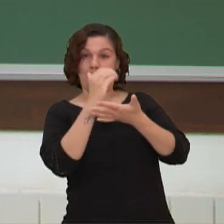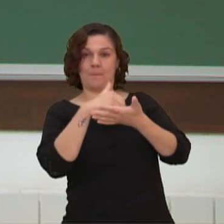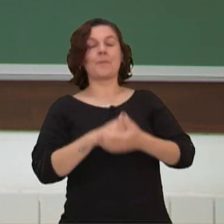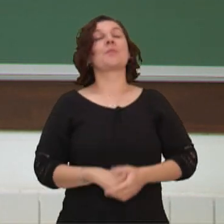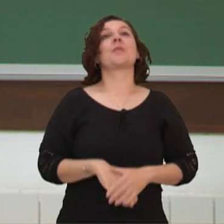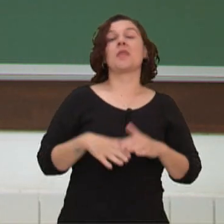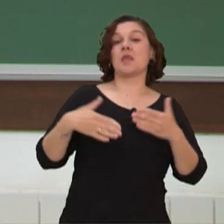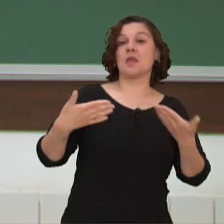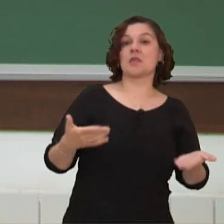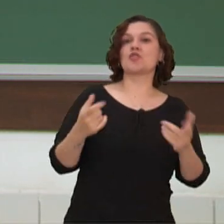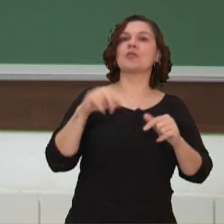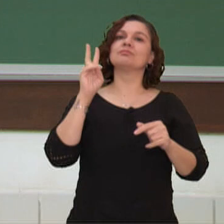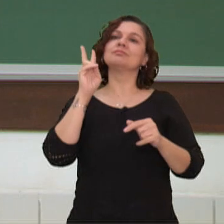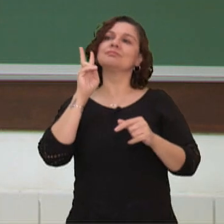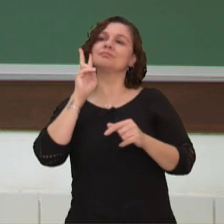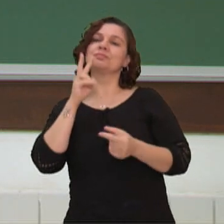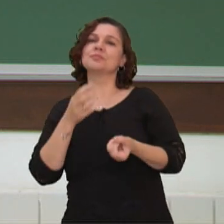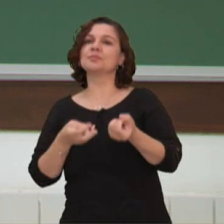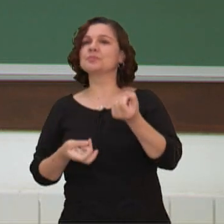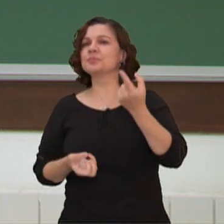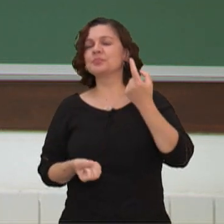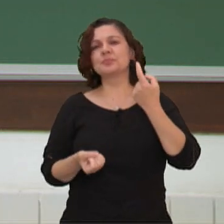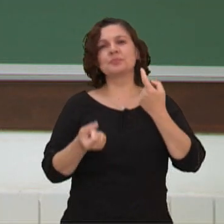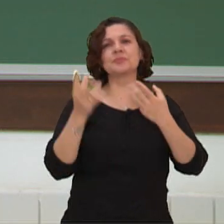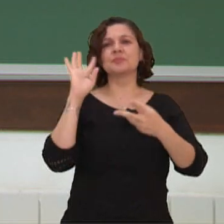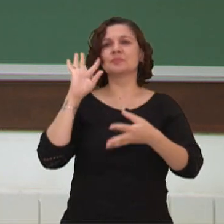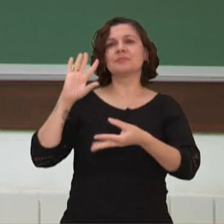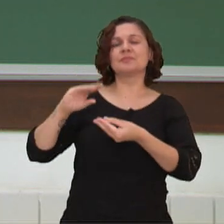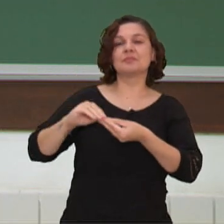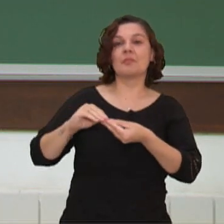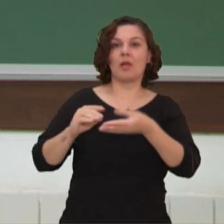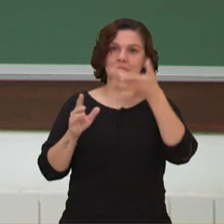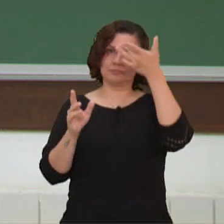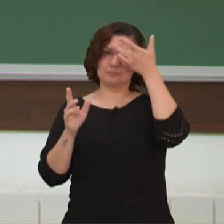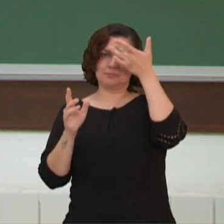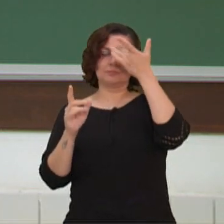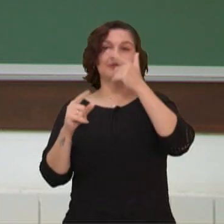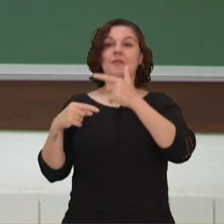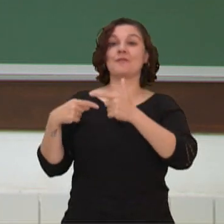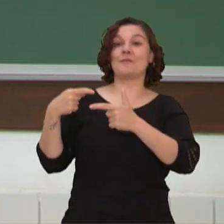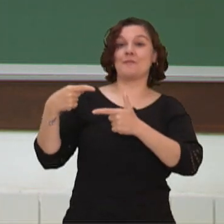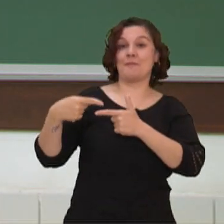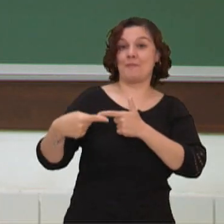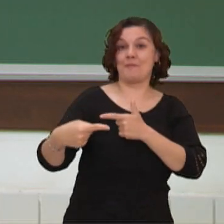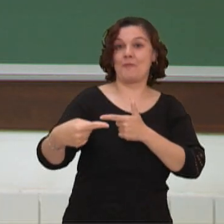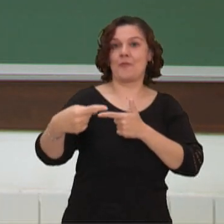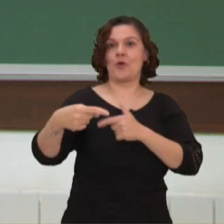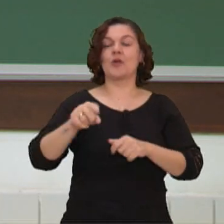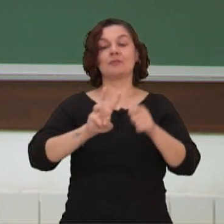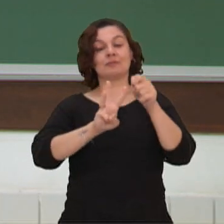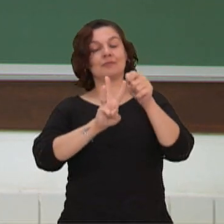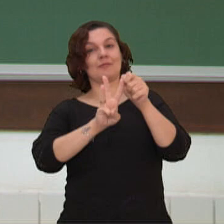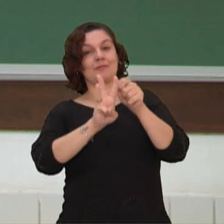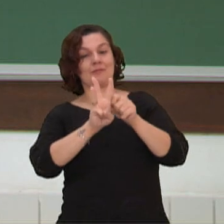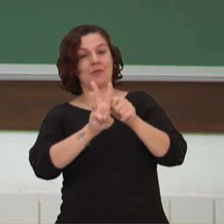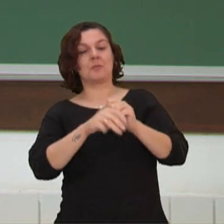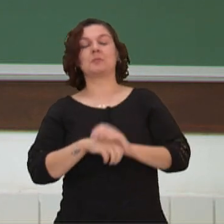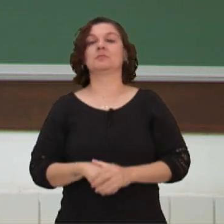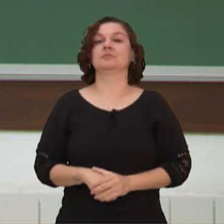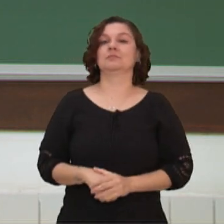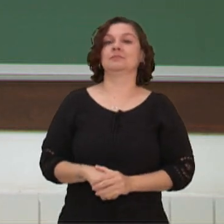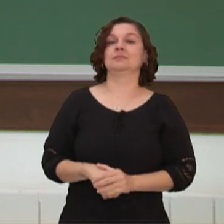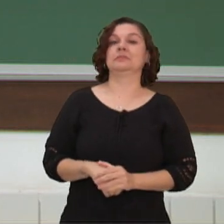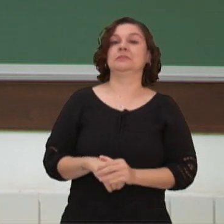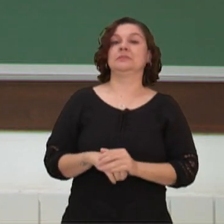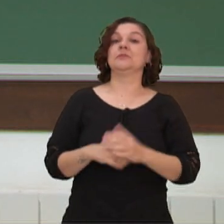fazendo algumas revisõezinhas para fixar o tema. Aí passou esse período todo do primeiro trimestre. Teve as aulas que